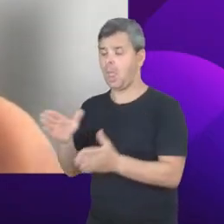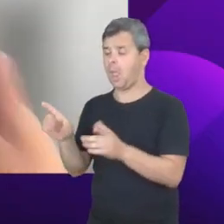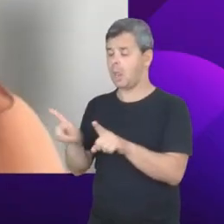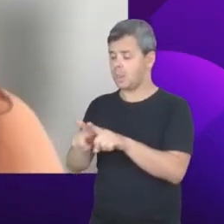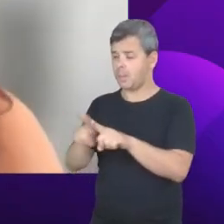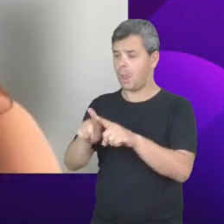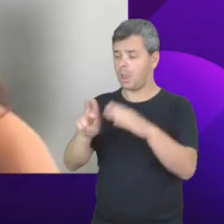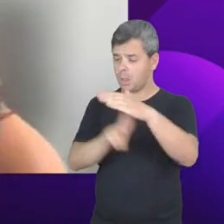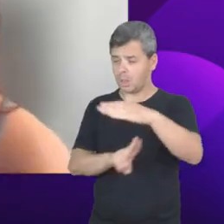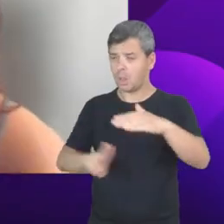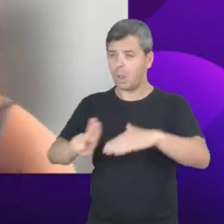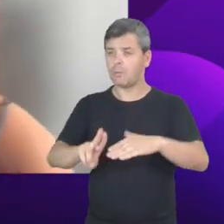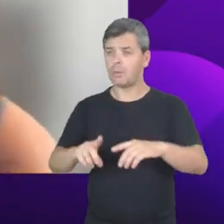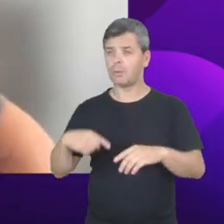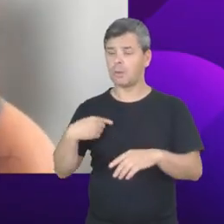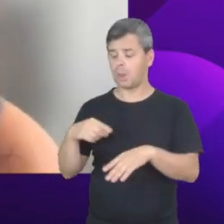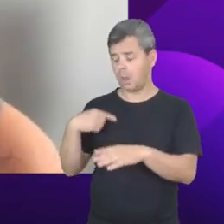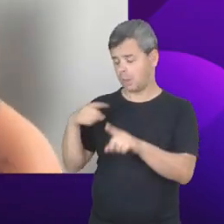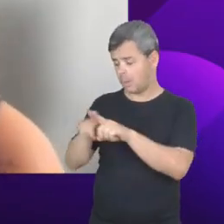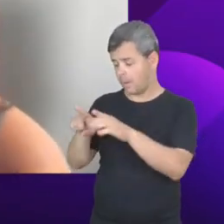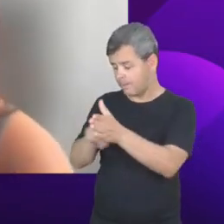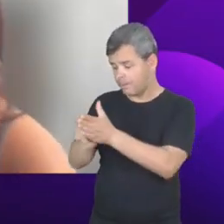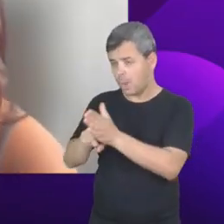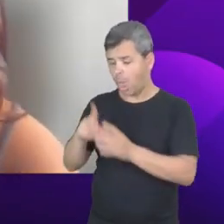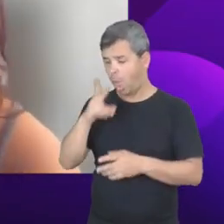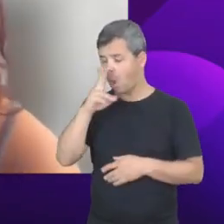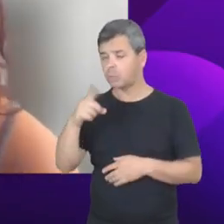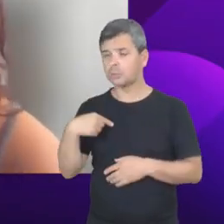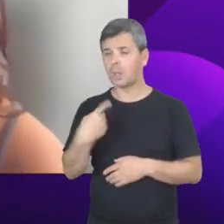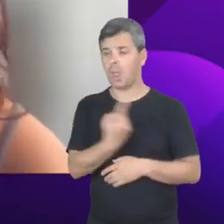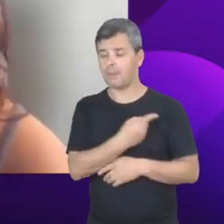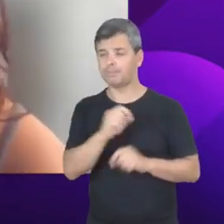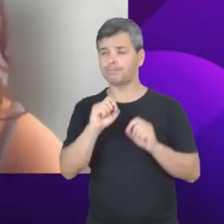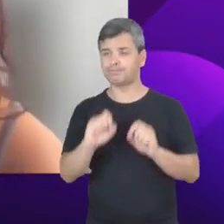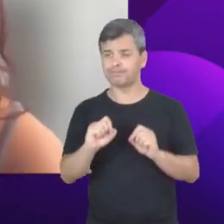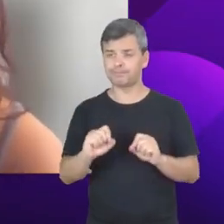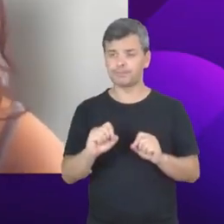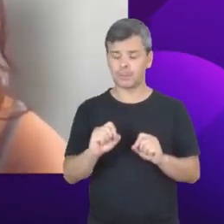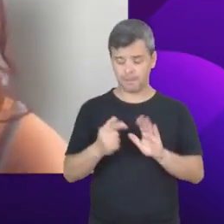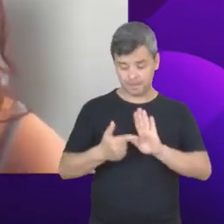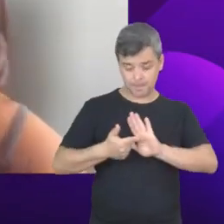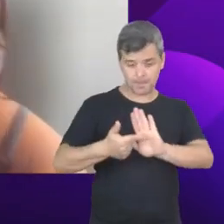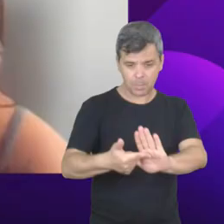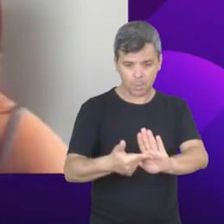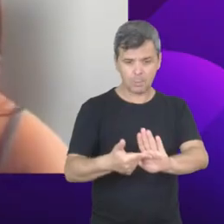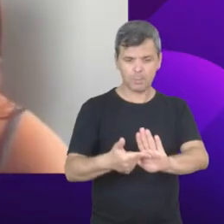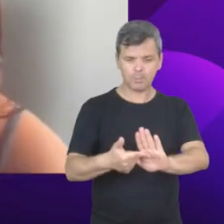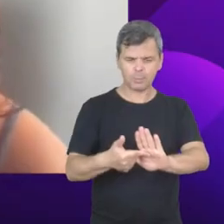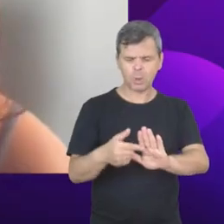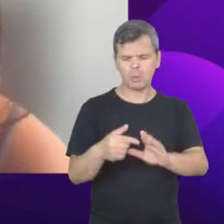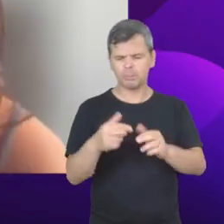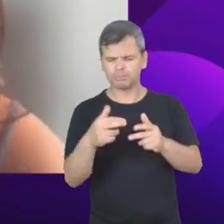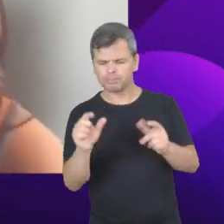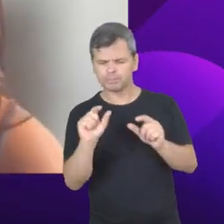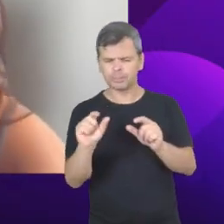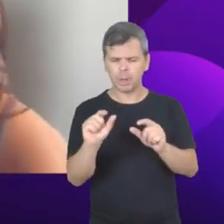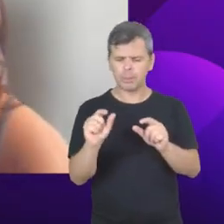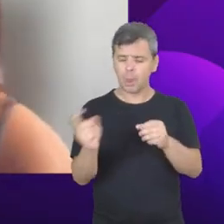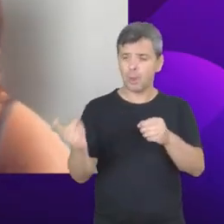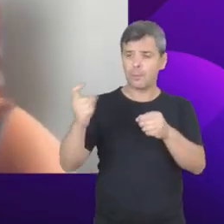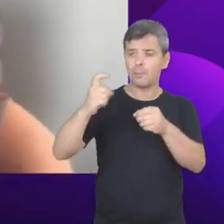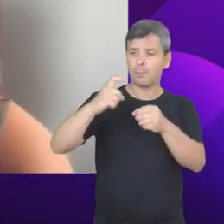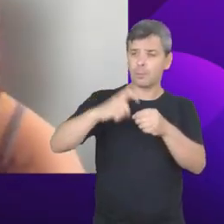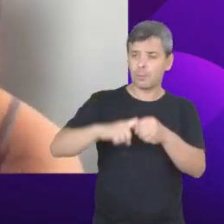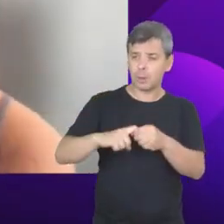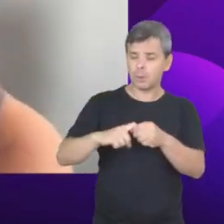as universidades e a pesquisa. Então, acho que isso mostra um pouco dessa retomada